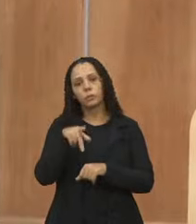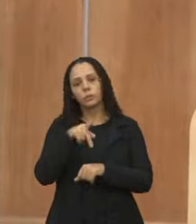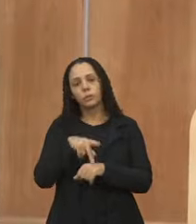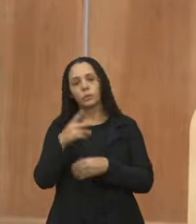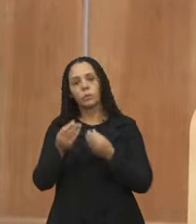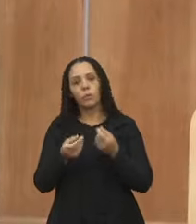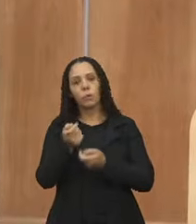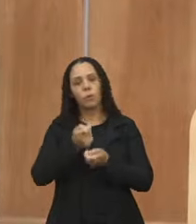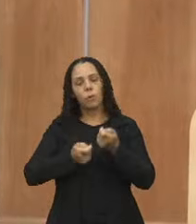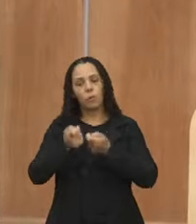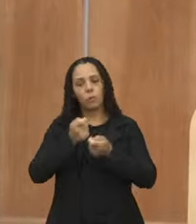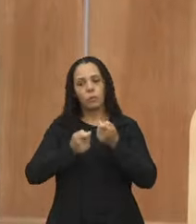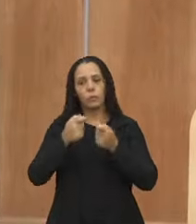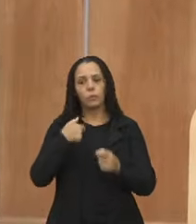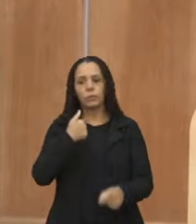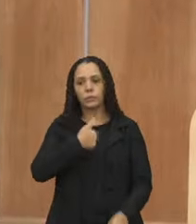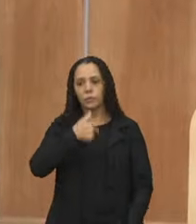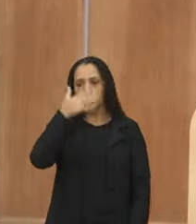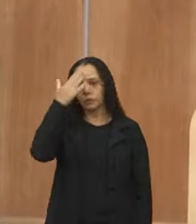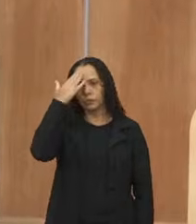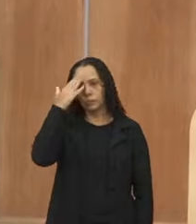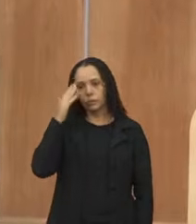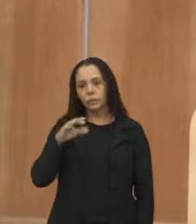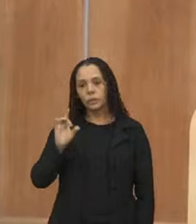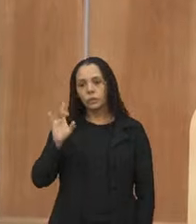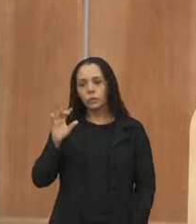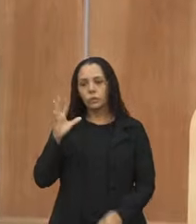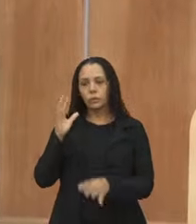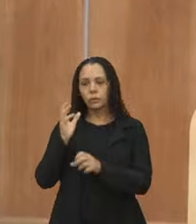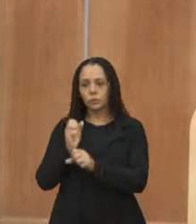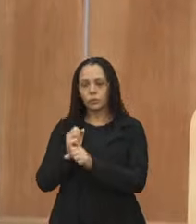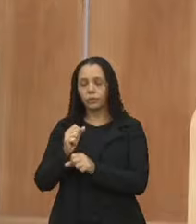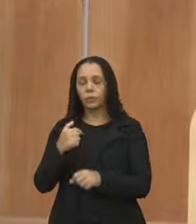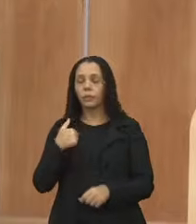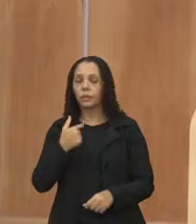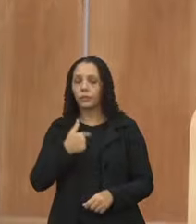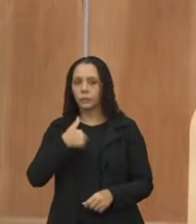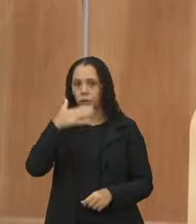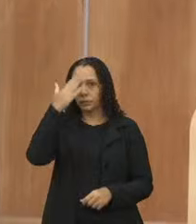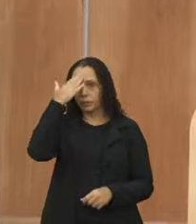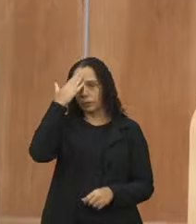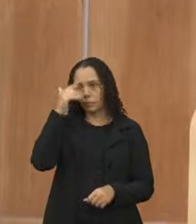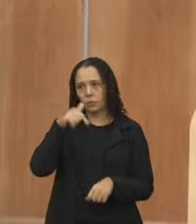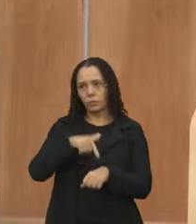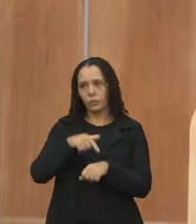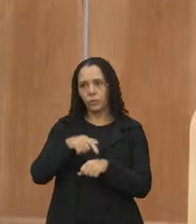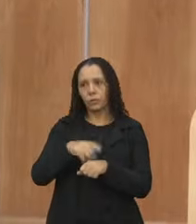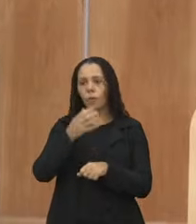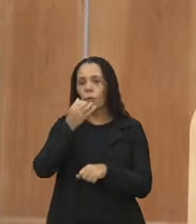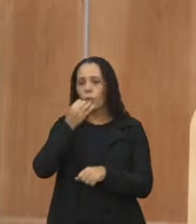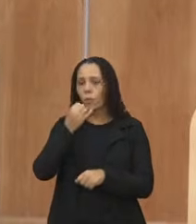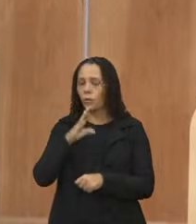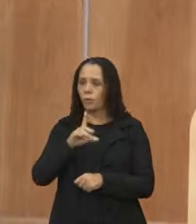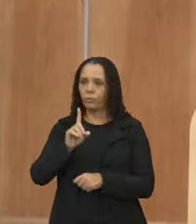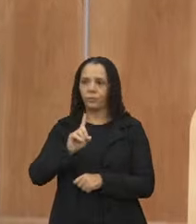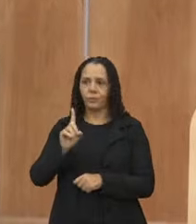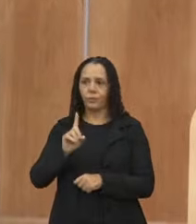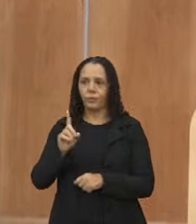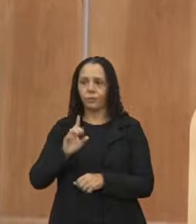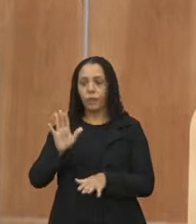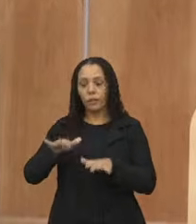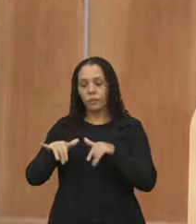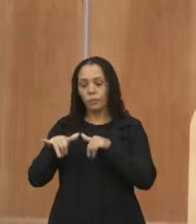infelizmente, só para concluir, senhor presidente, que a gente não vive um bom momento, que a gente vai no supermercado, às